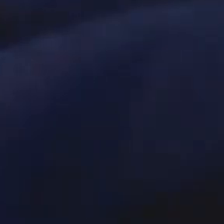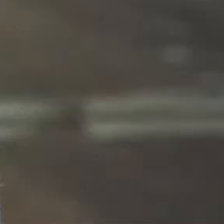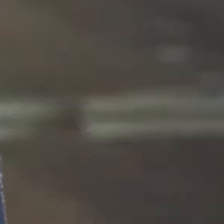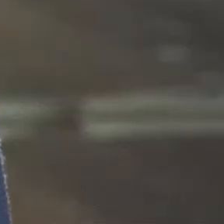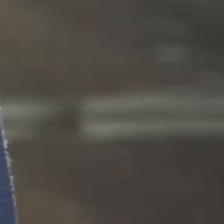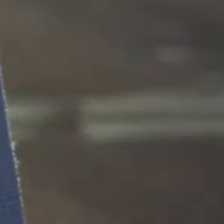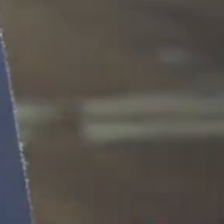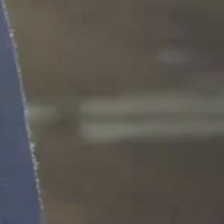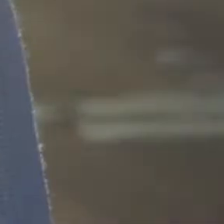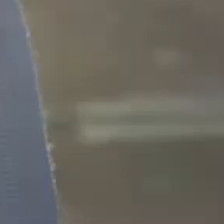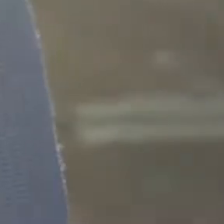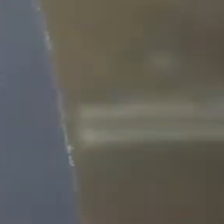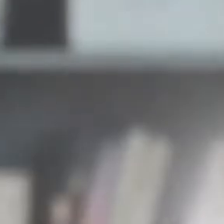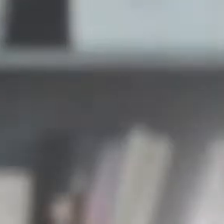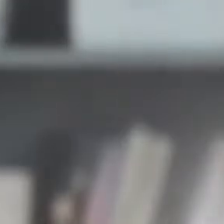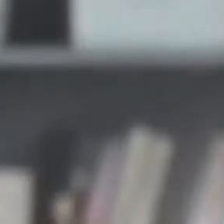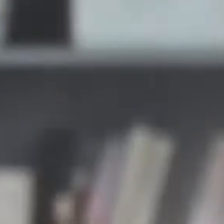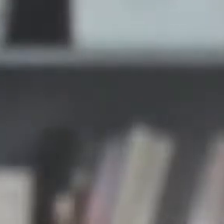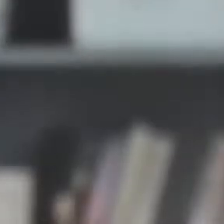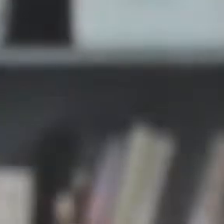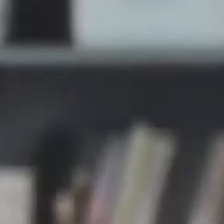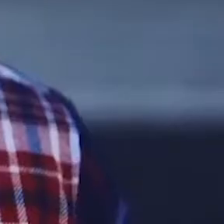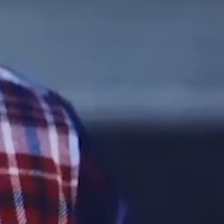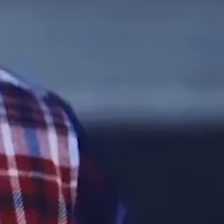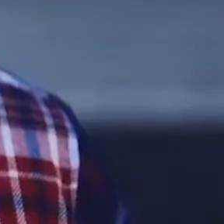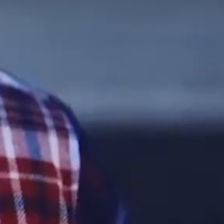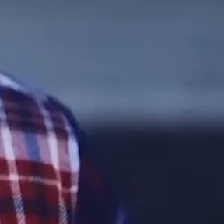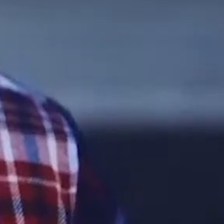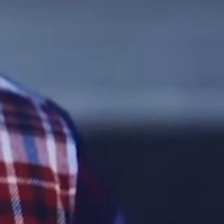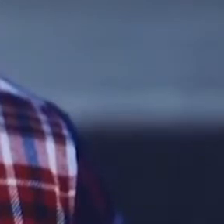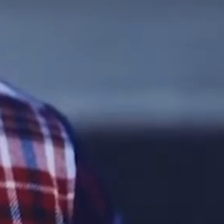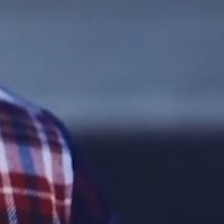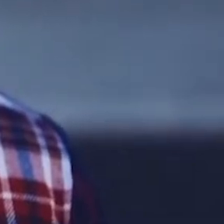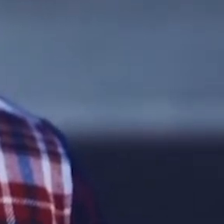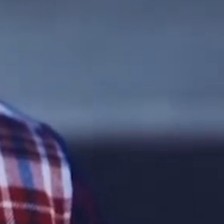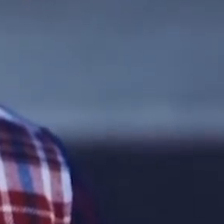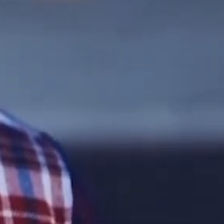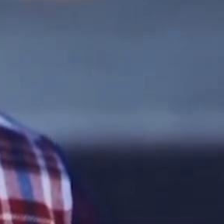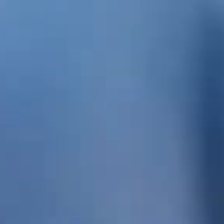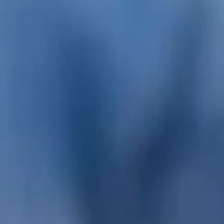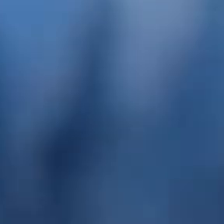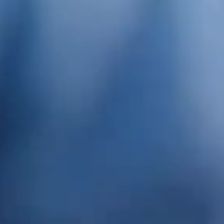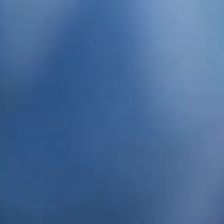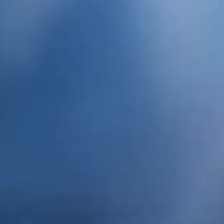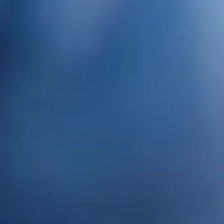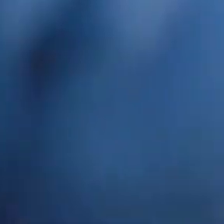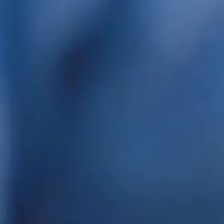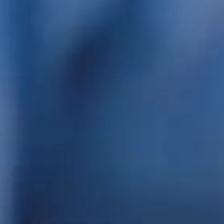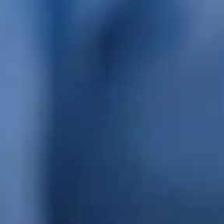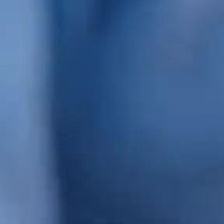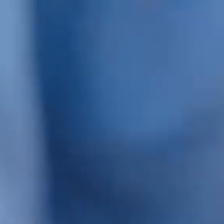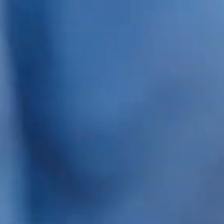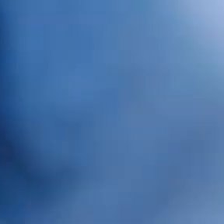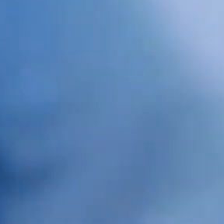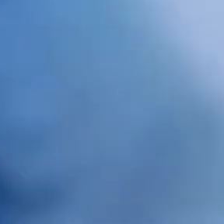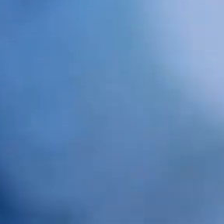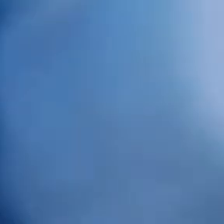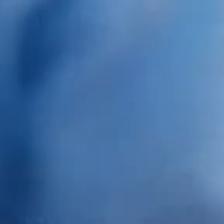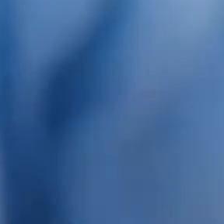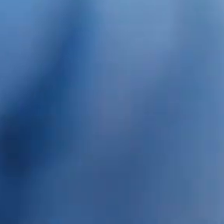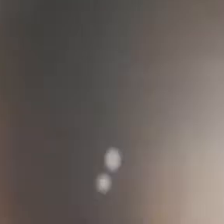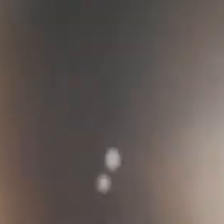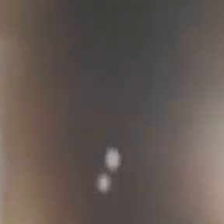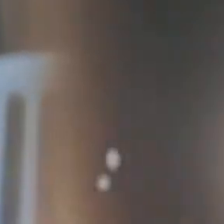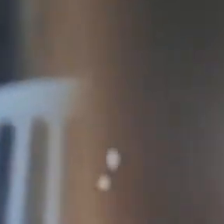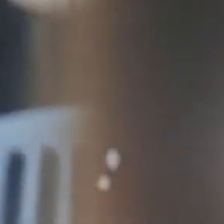vai passar o medo a angústia a insegurança vai ficar para trás a saudade do